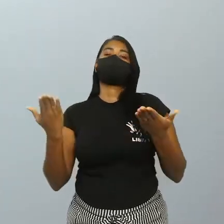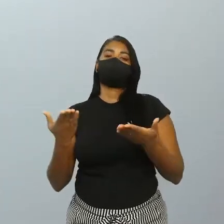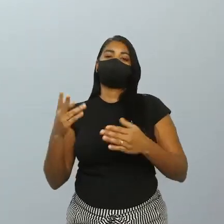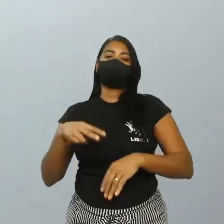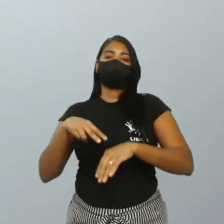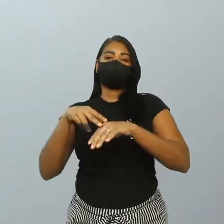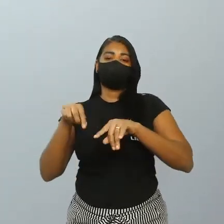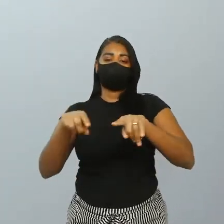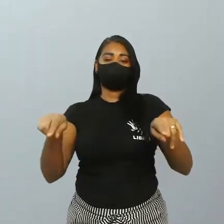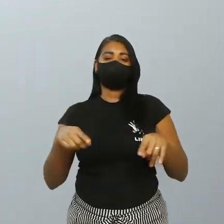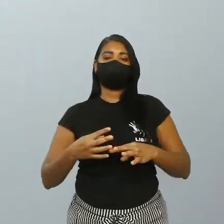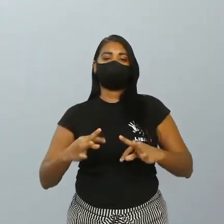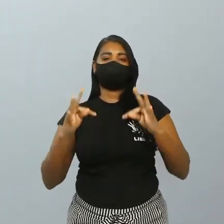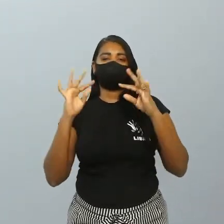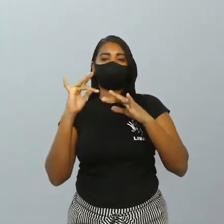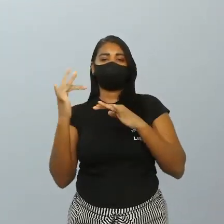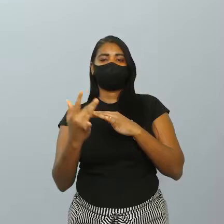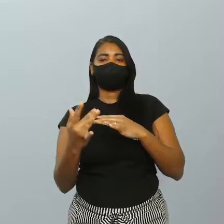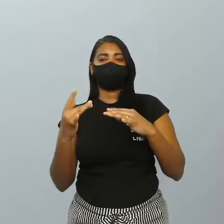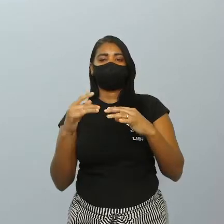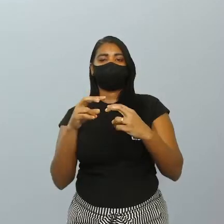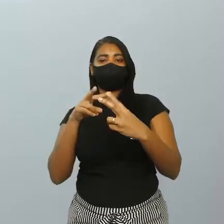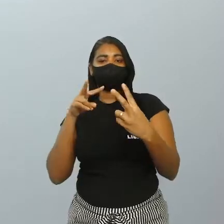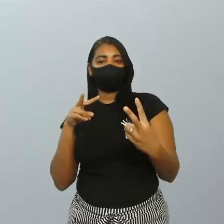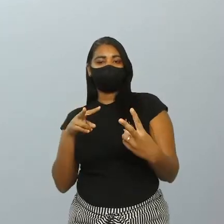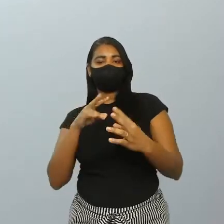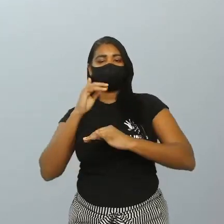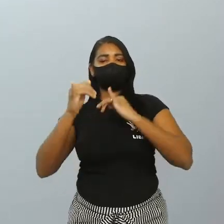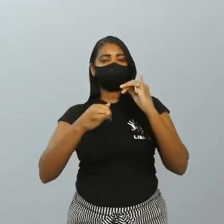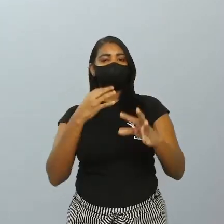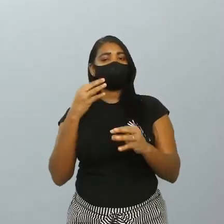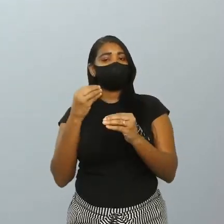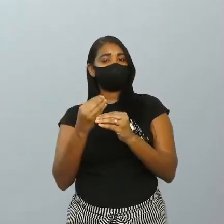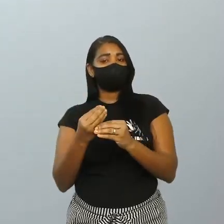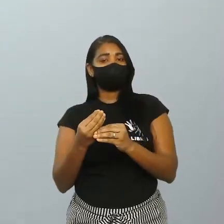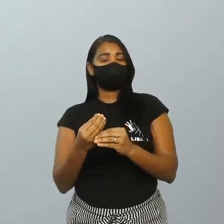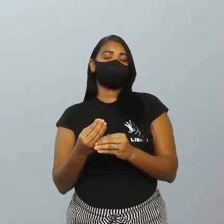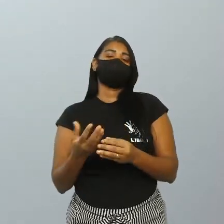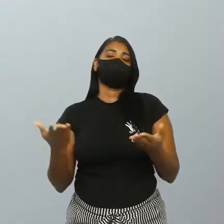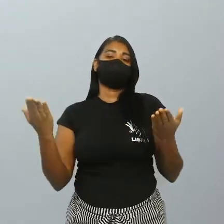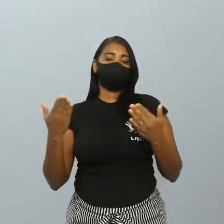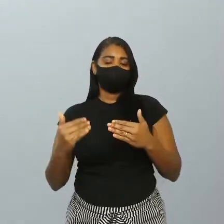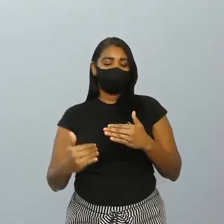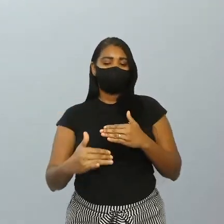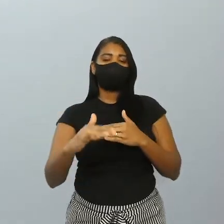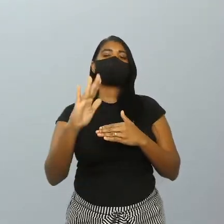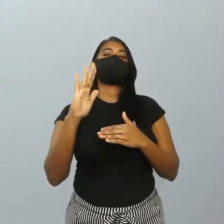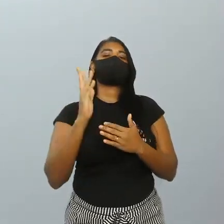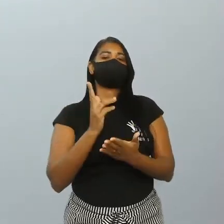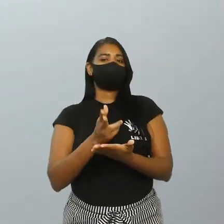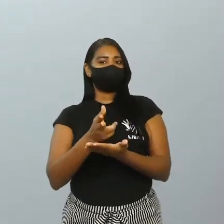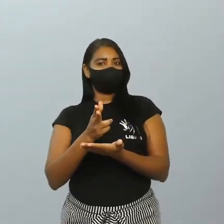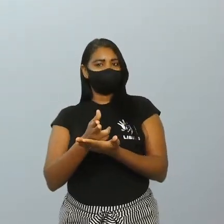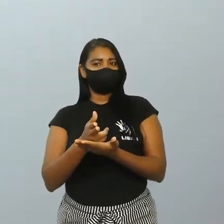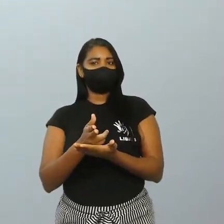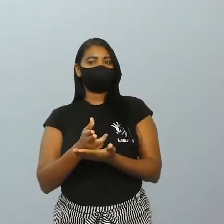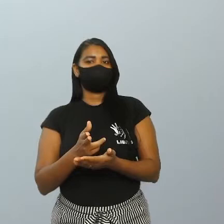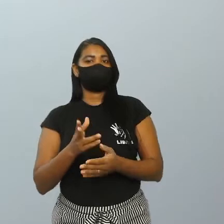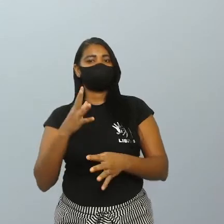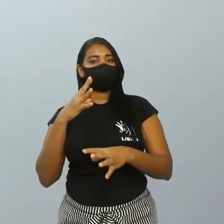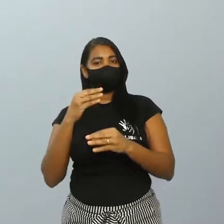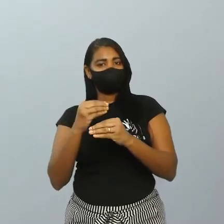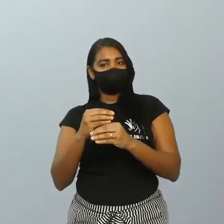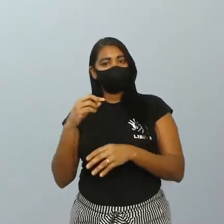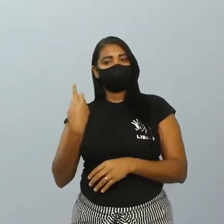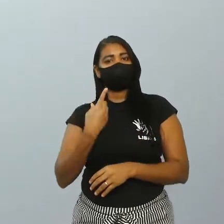espaço do digital, desse mundo online, é uma coisa que não vai voltar mais. É um processo que é somente incluir no